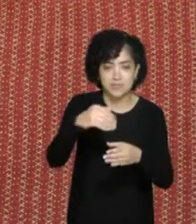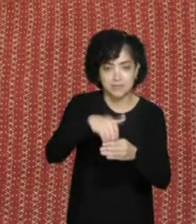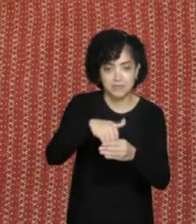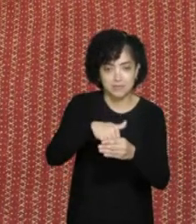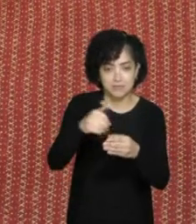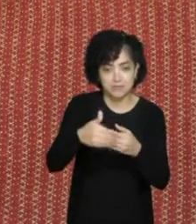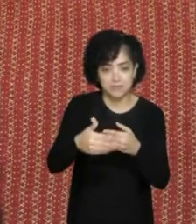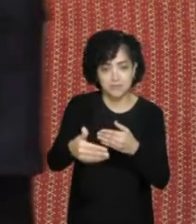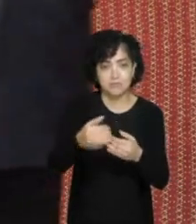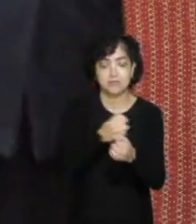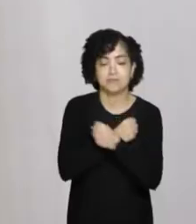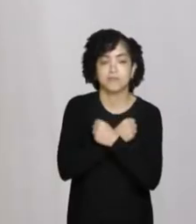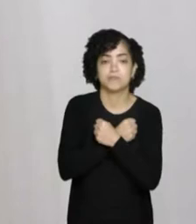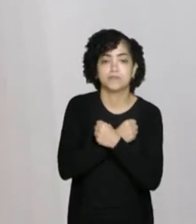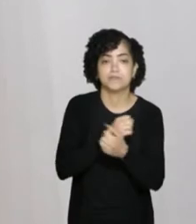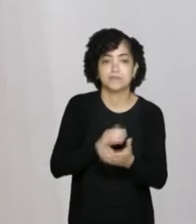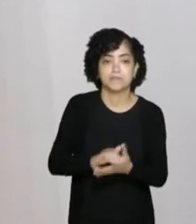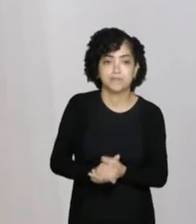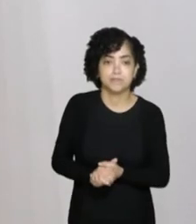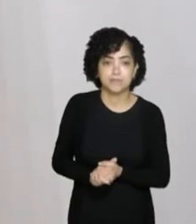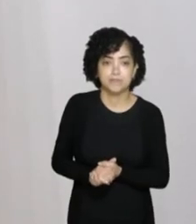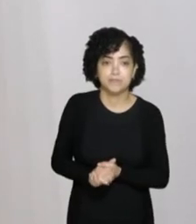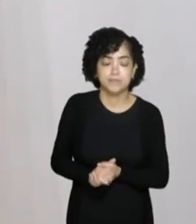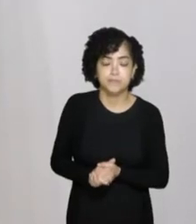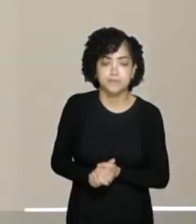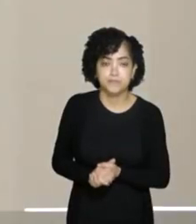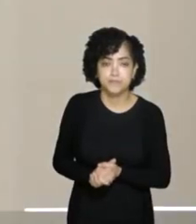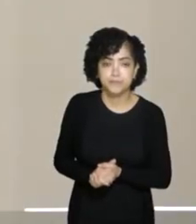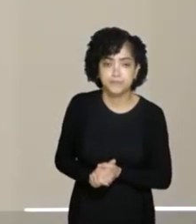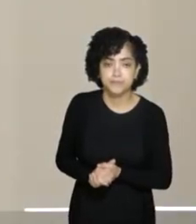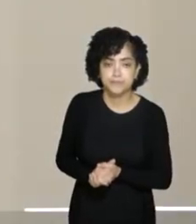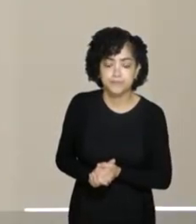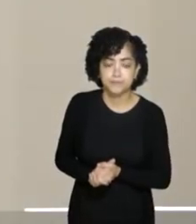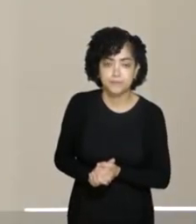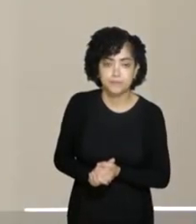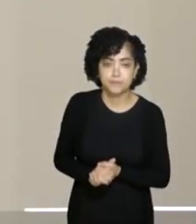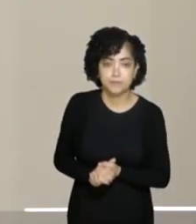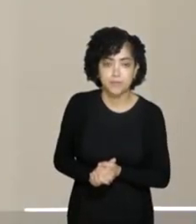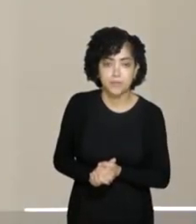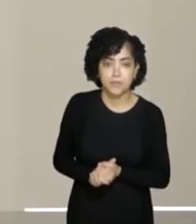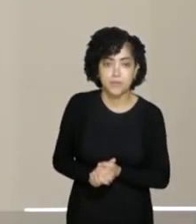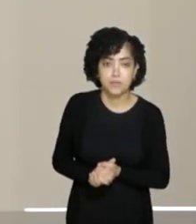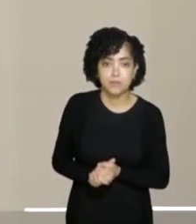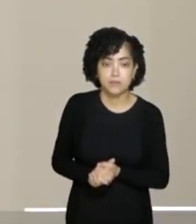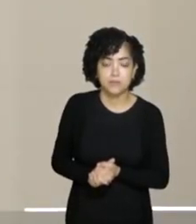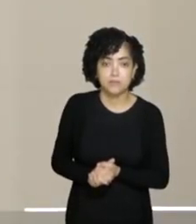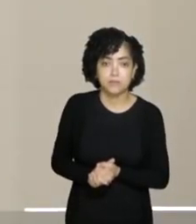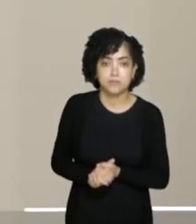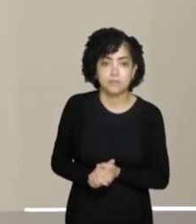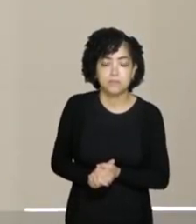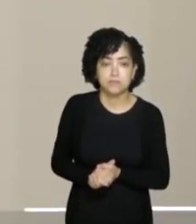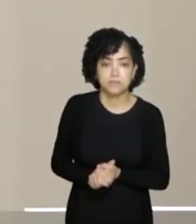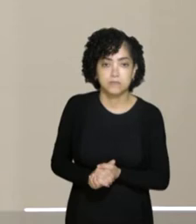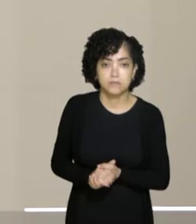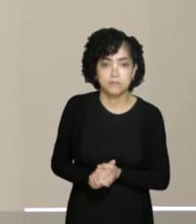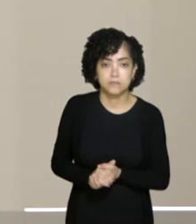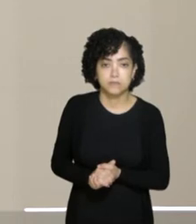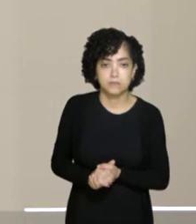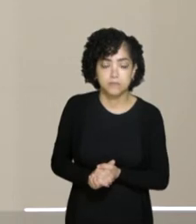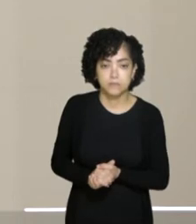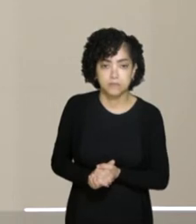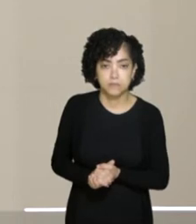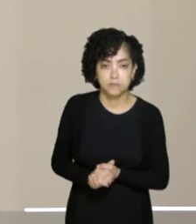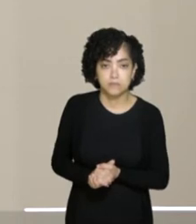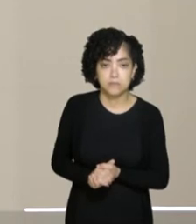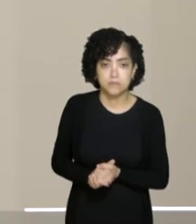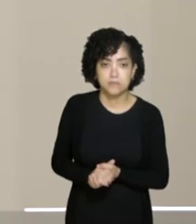Grande abraço. Obrigado. Obrigado ao deputado Cobalcini. Antes de passar a palavra ao deputado